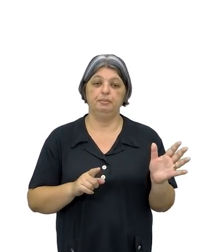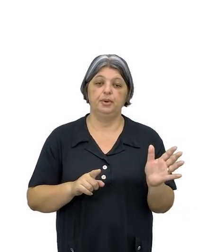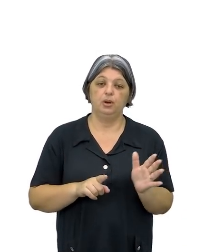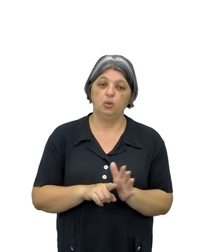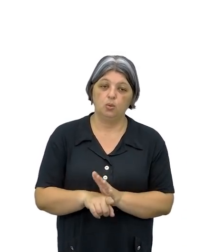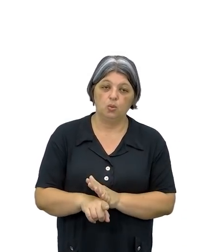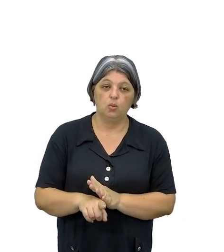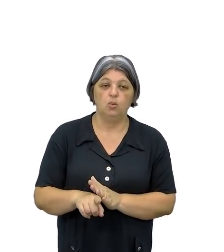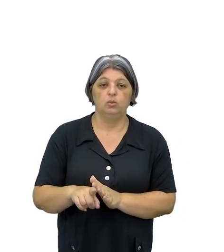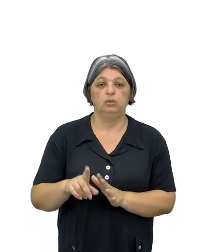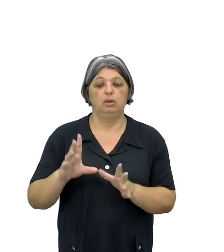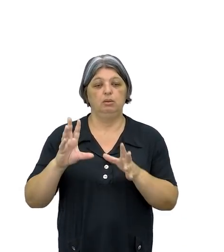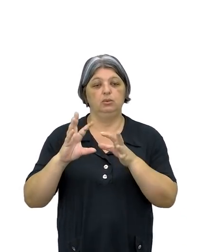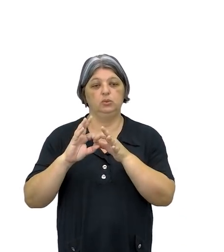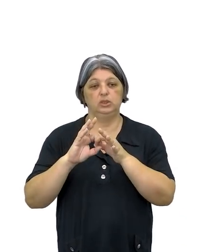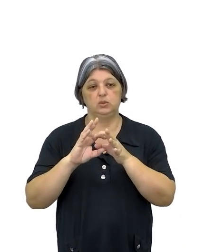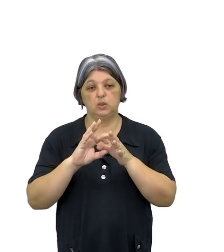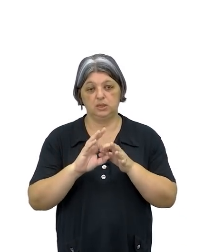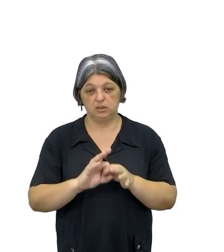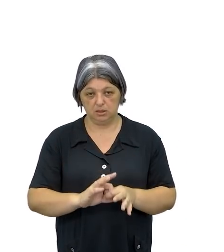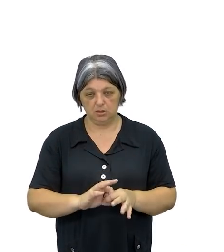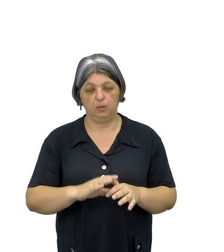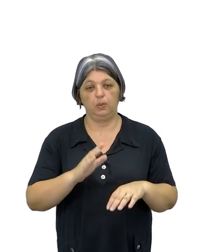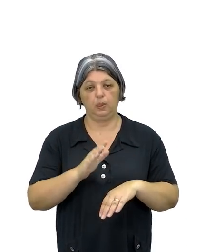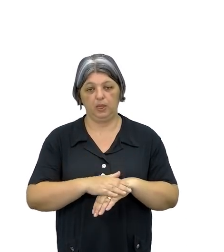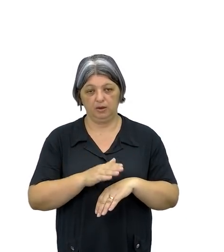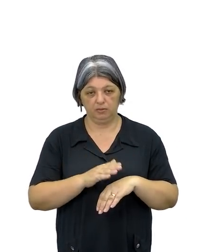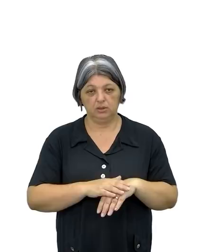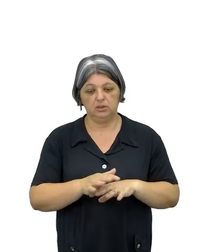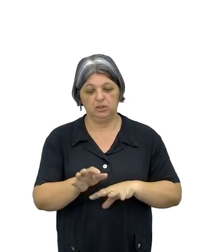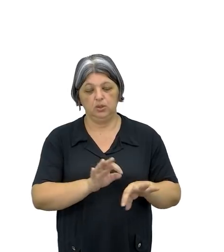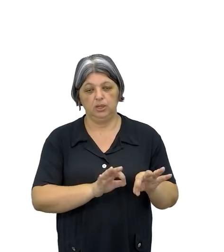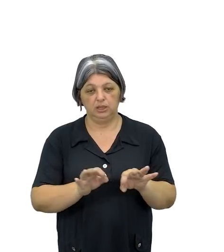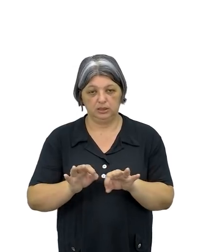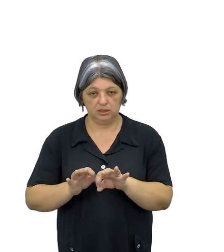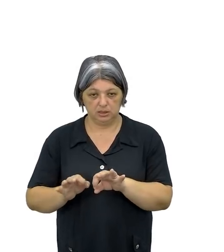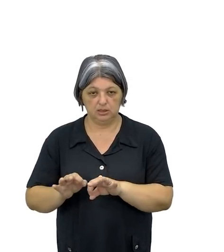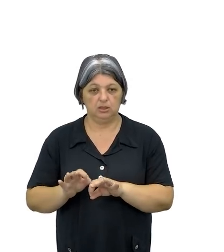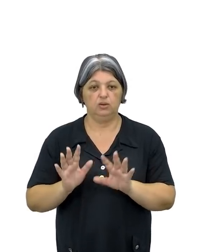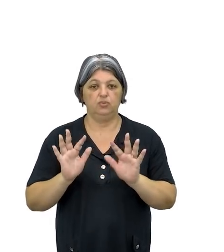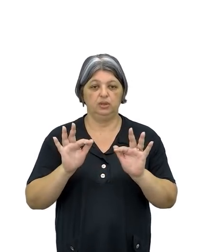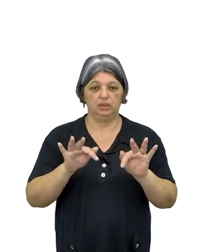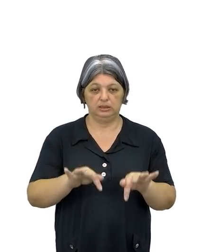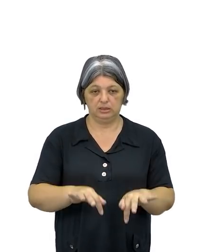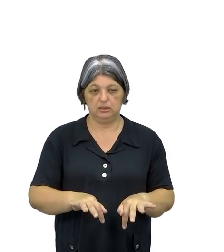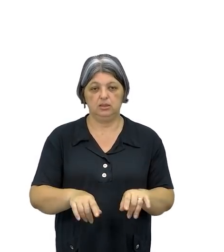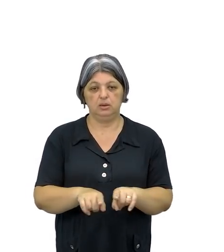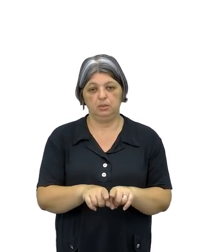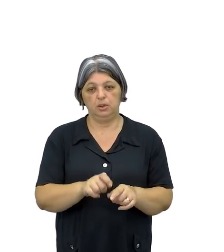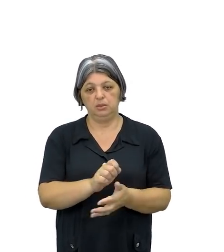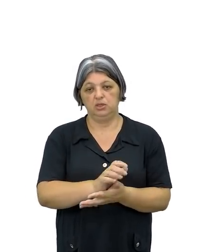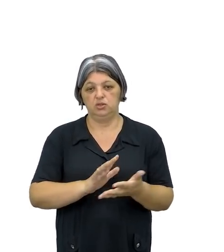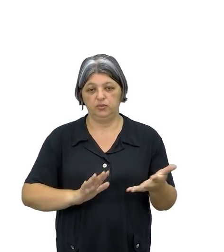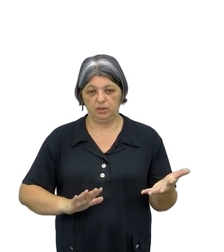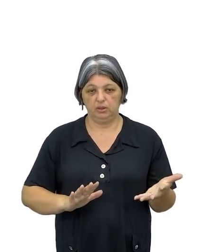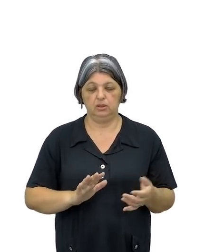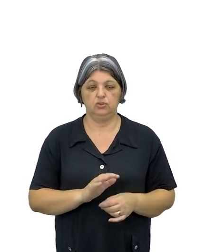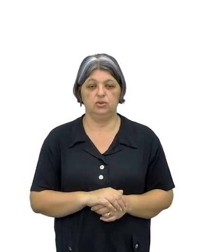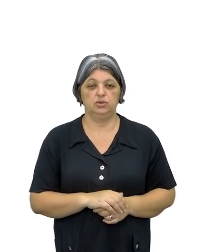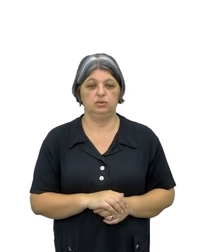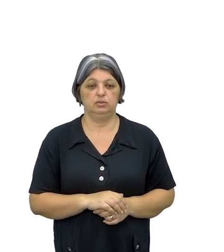possa contextualizar, fazer essa sistematização dessas atividades, né, às vezes a gente